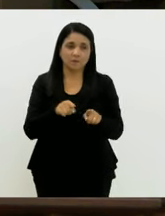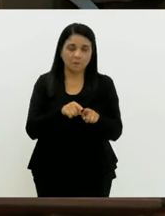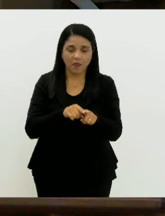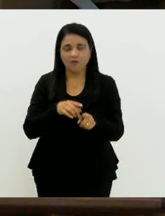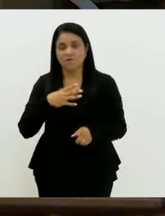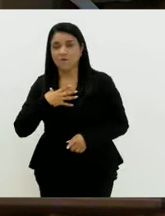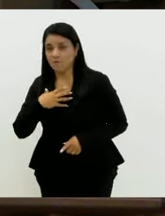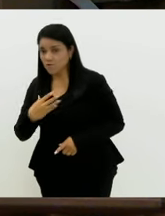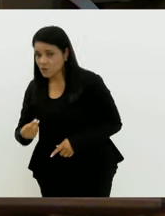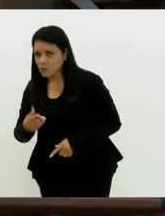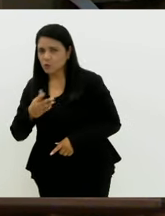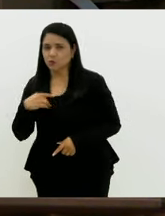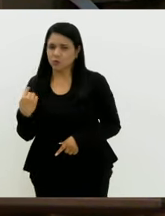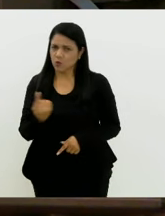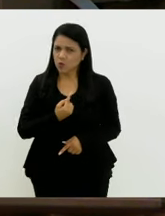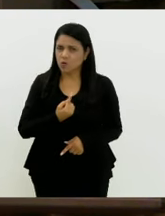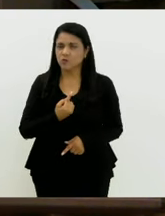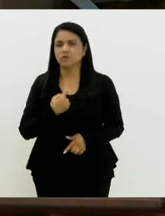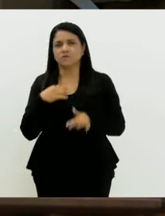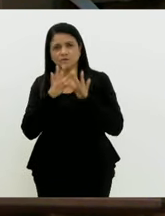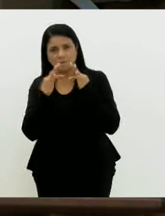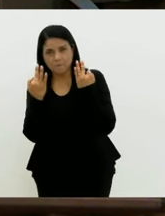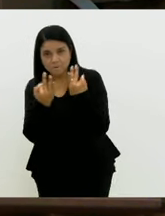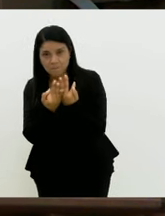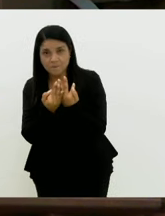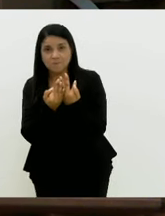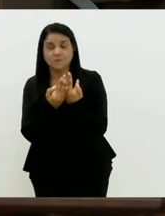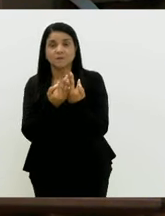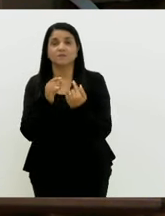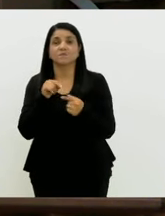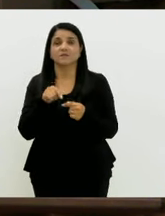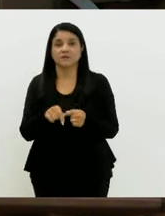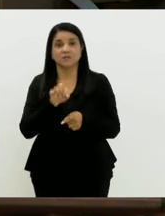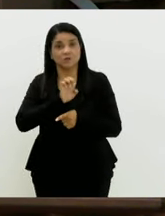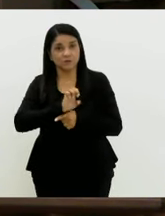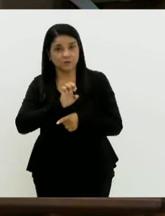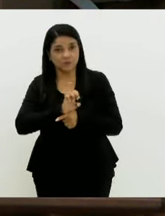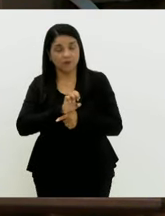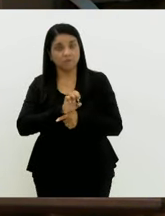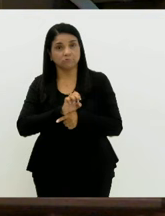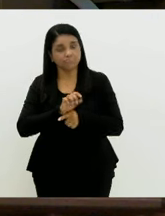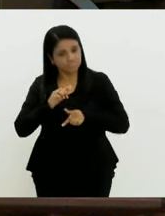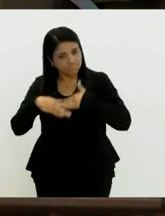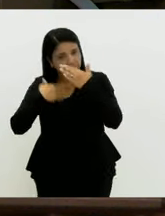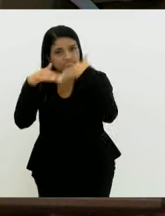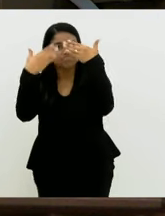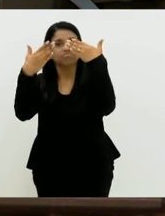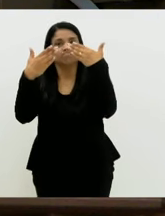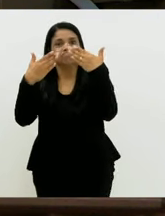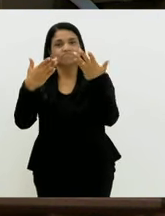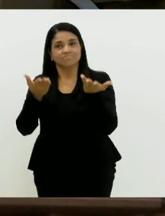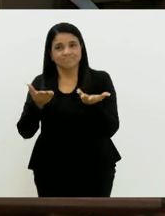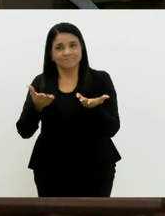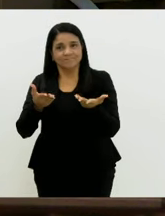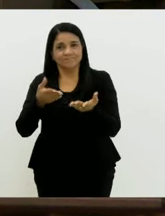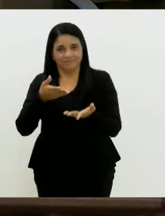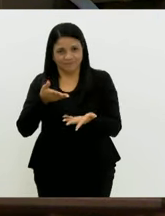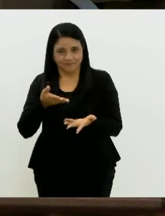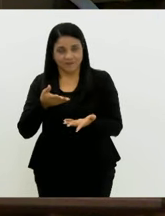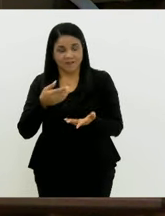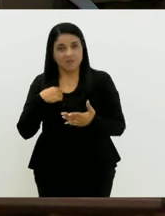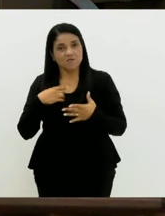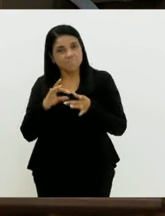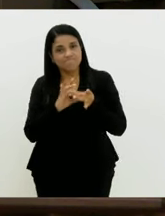tudo que a gente tem aqui cravado no seio desse Estado, que o Estado dê certo. Então, é essa unidade que a gente